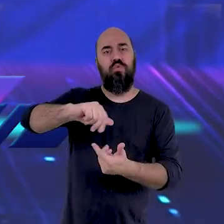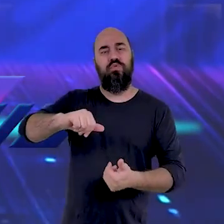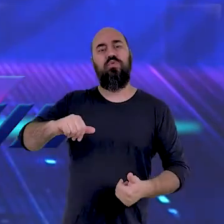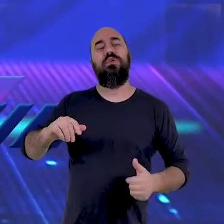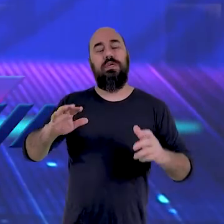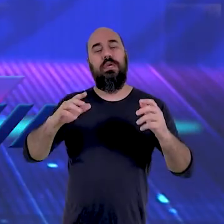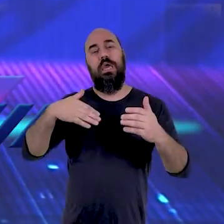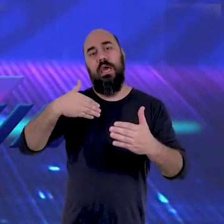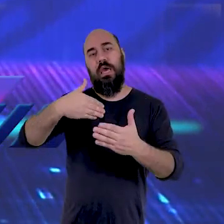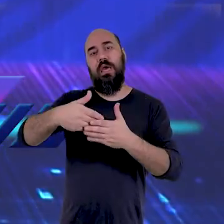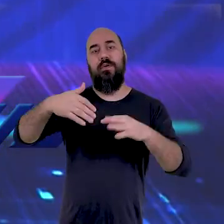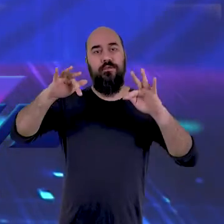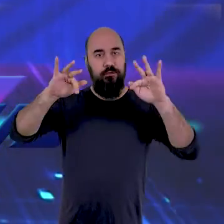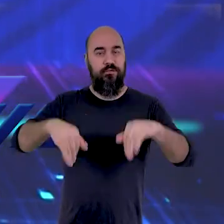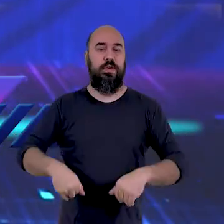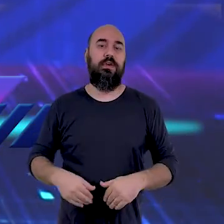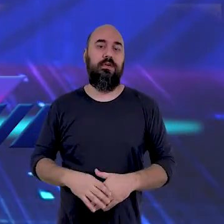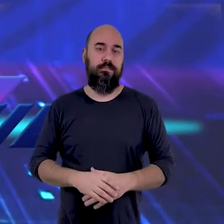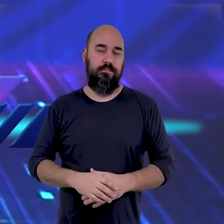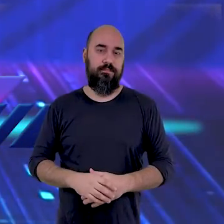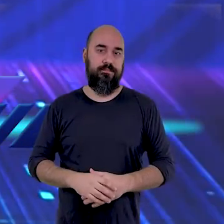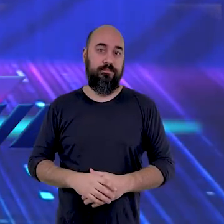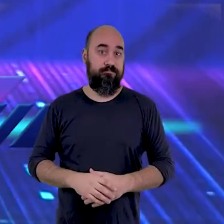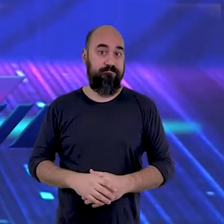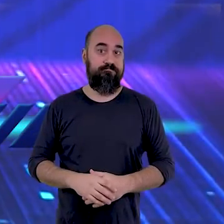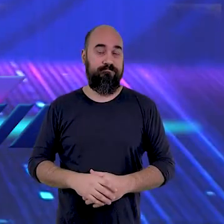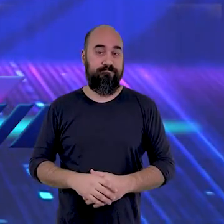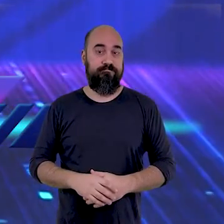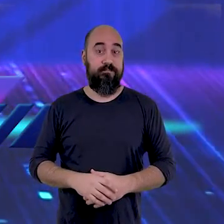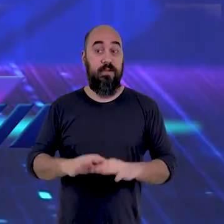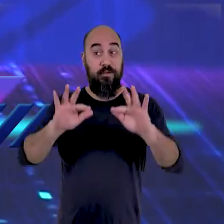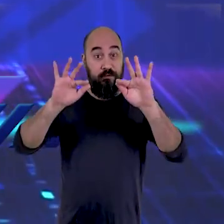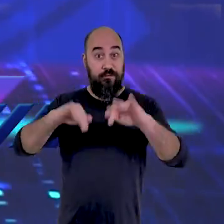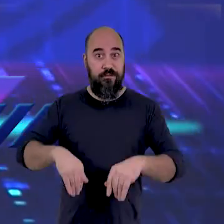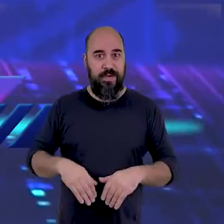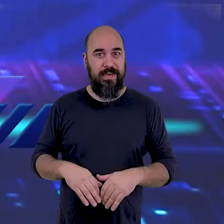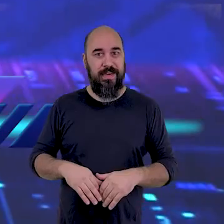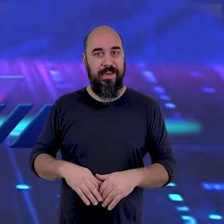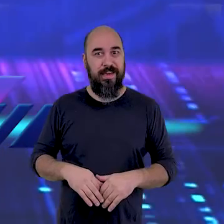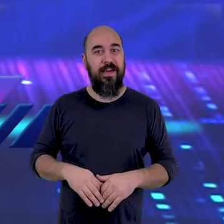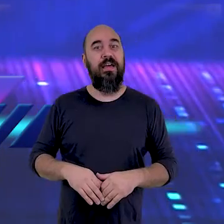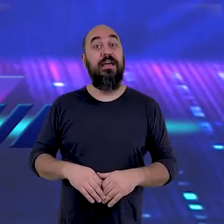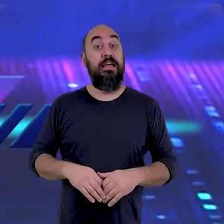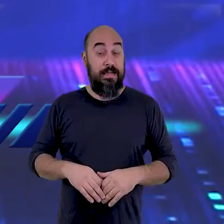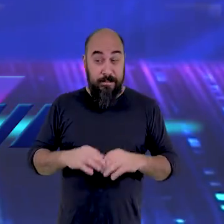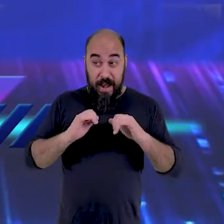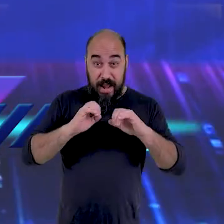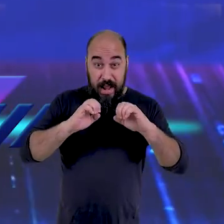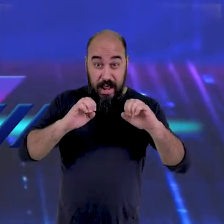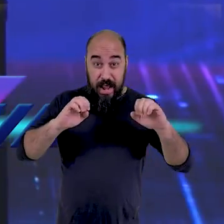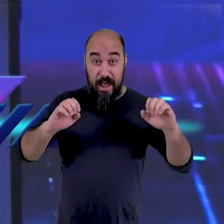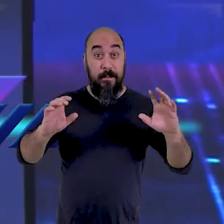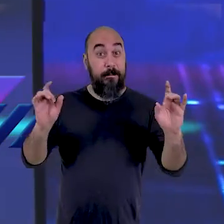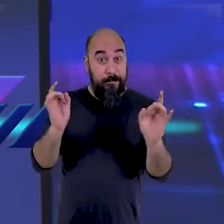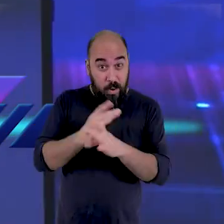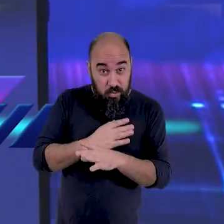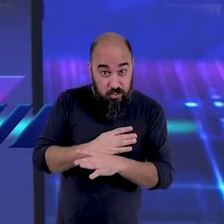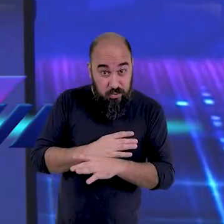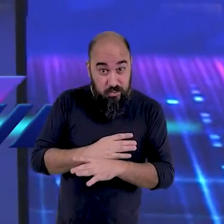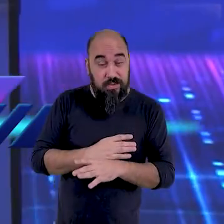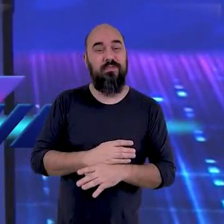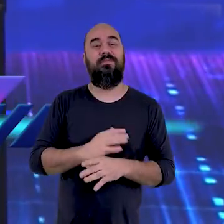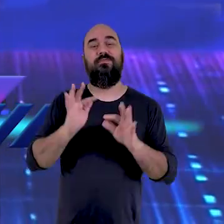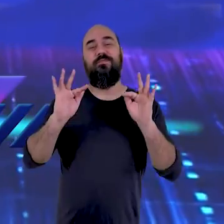as nações. E então virá o fim. O fim de tudo acontecerá ao